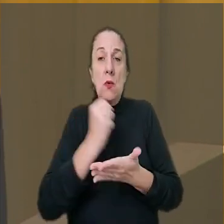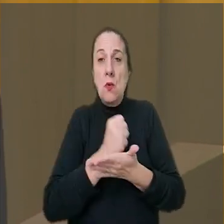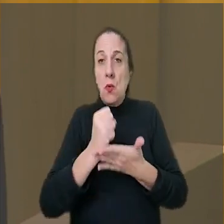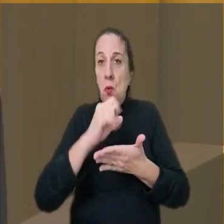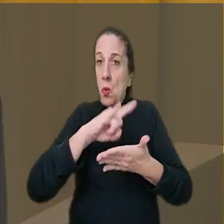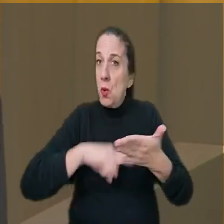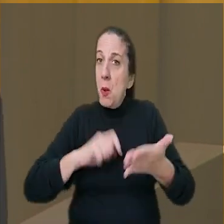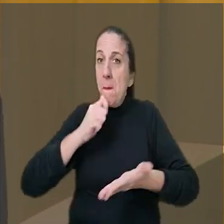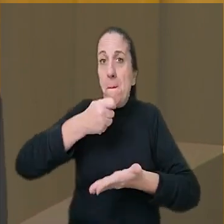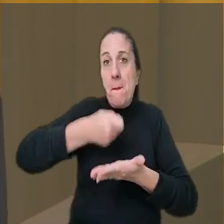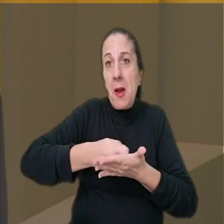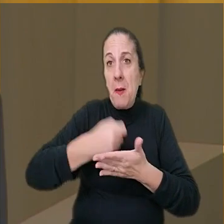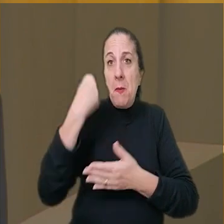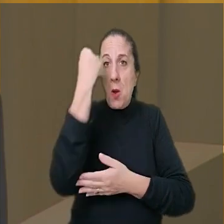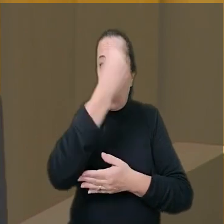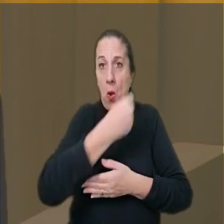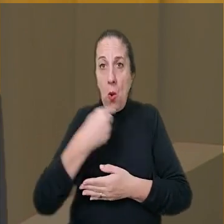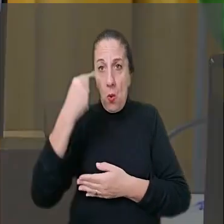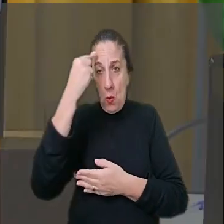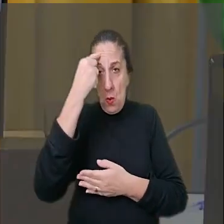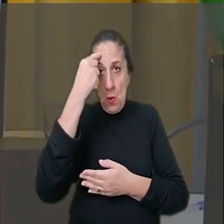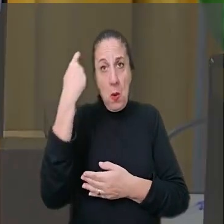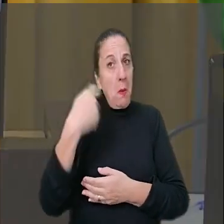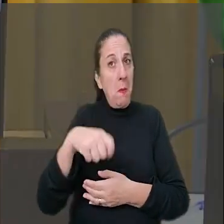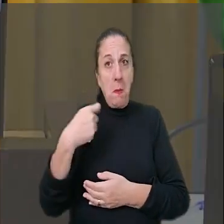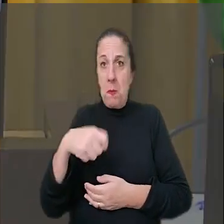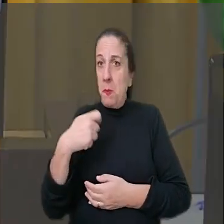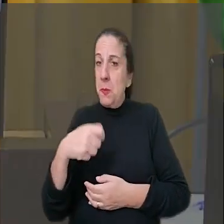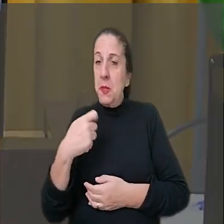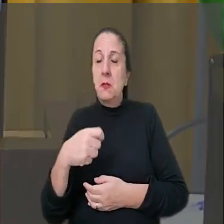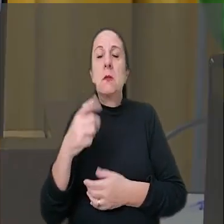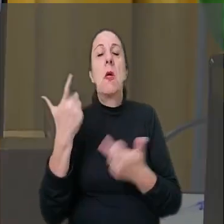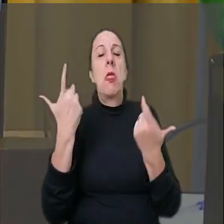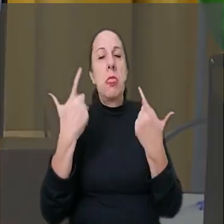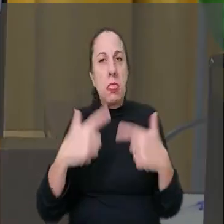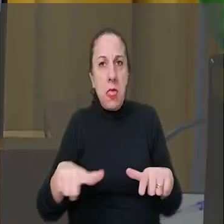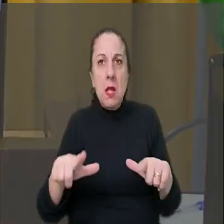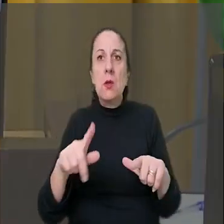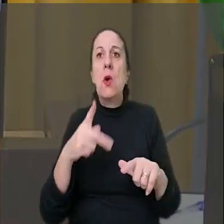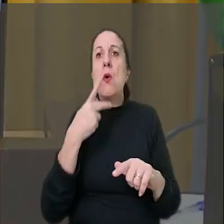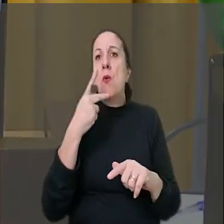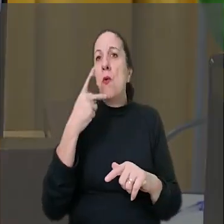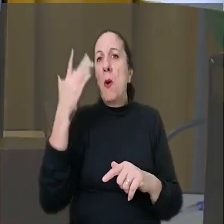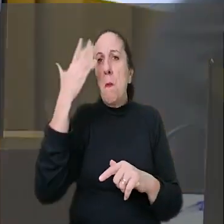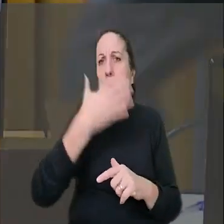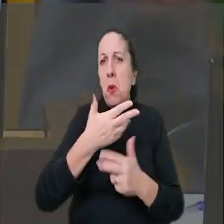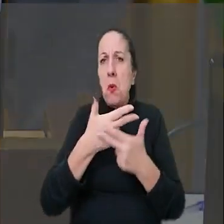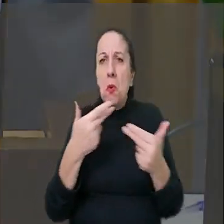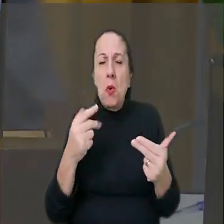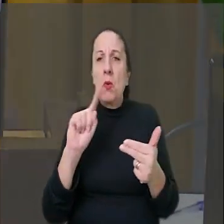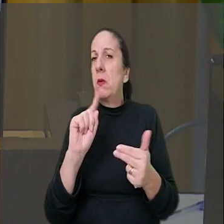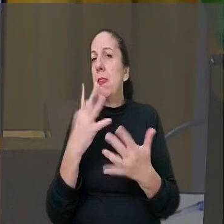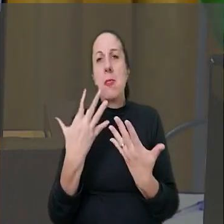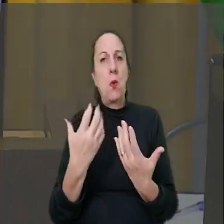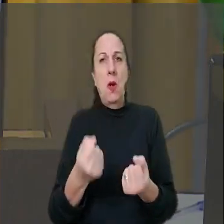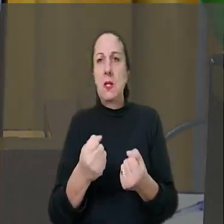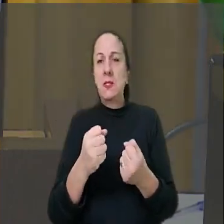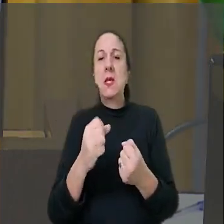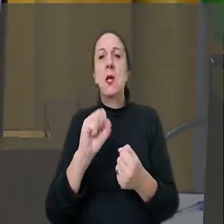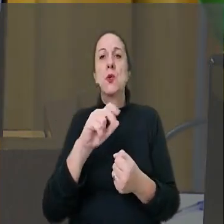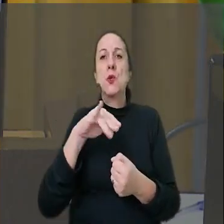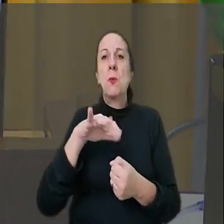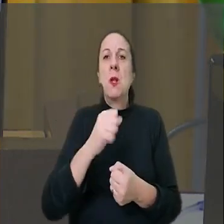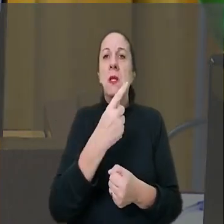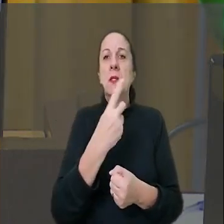que o contrato previa o pagamento por hora, seria necessário o reexame de fatos e provas, o que é vedado pela